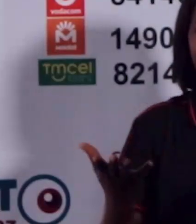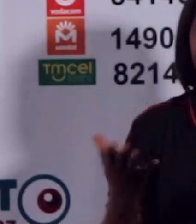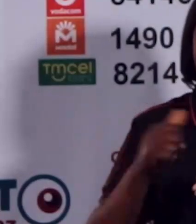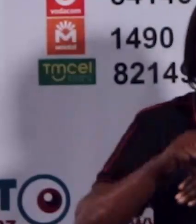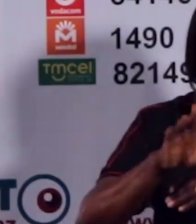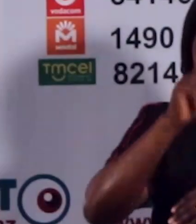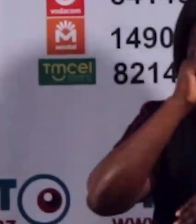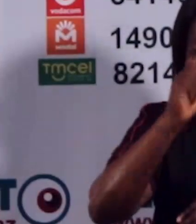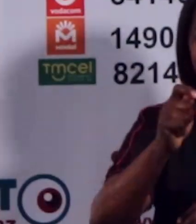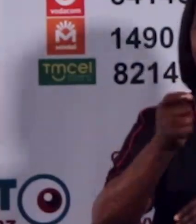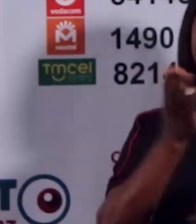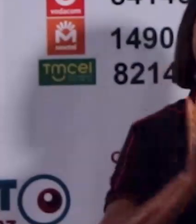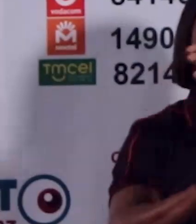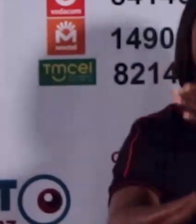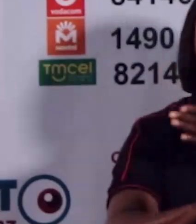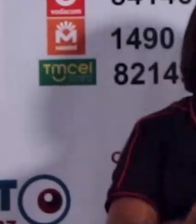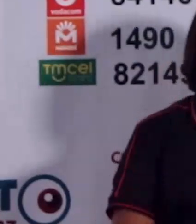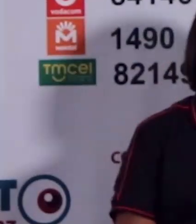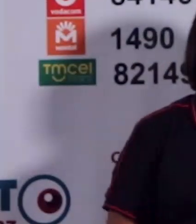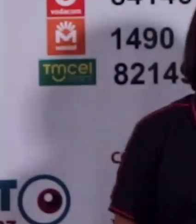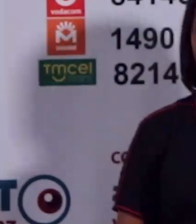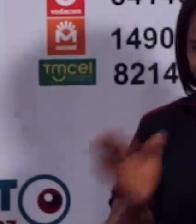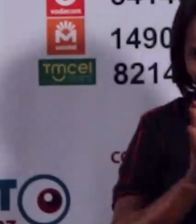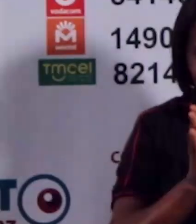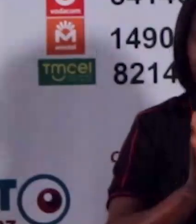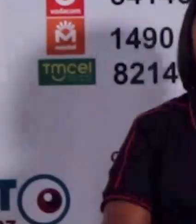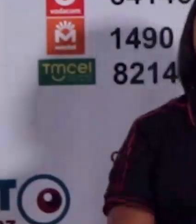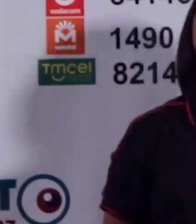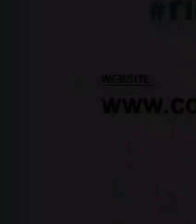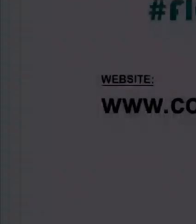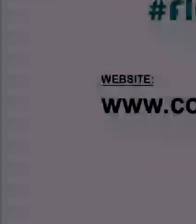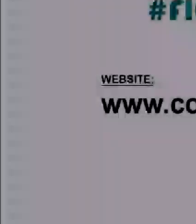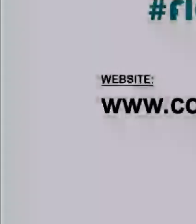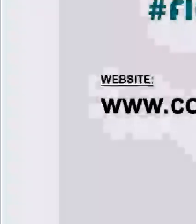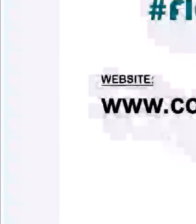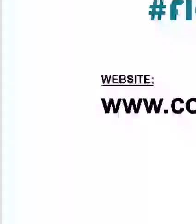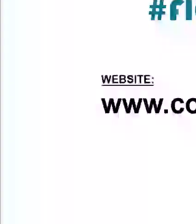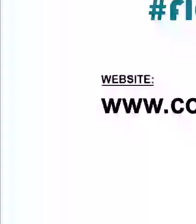contínua das medidas de prevenção. Muito obrigado.